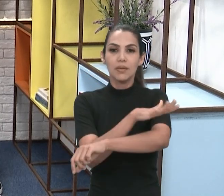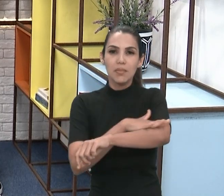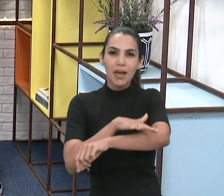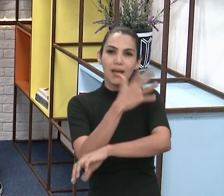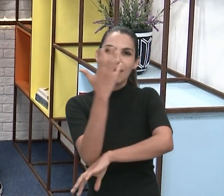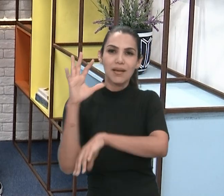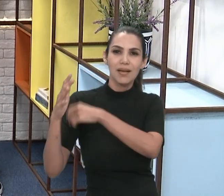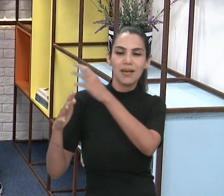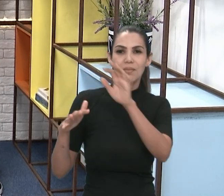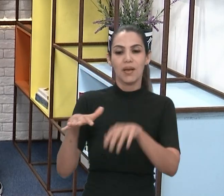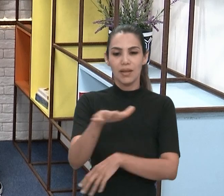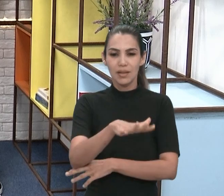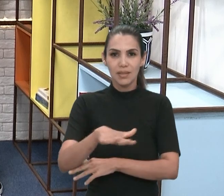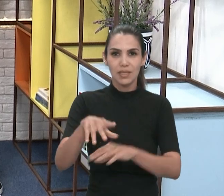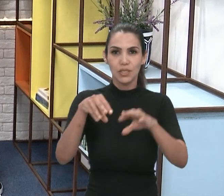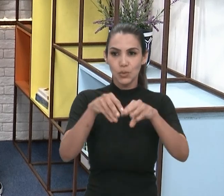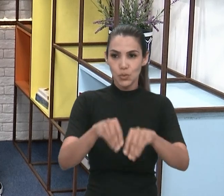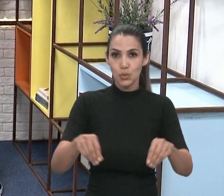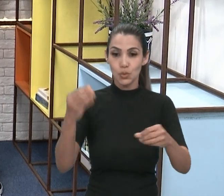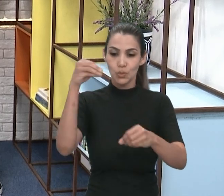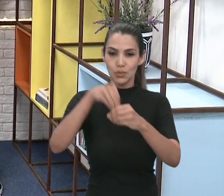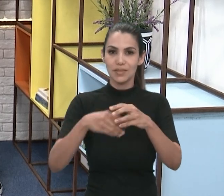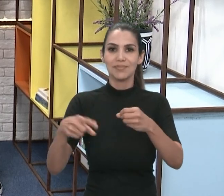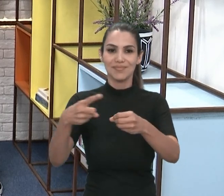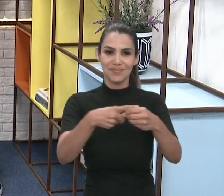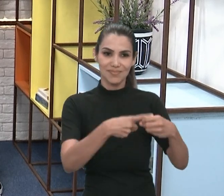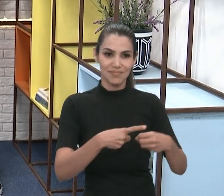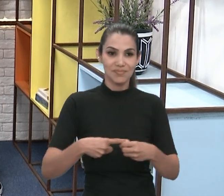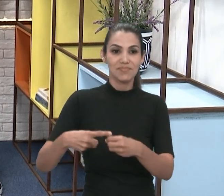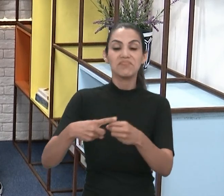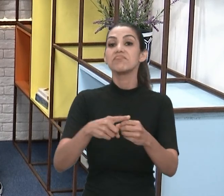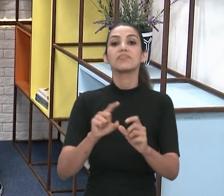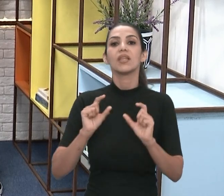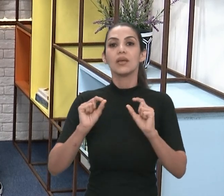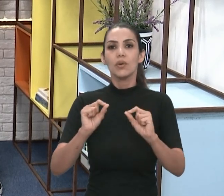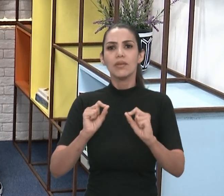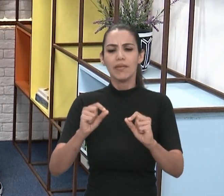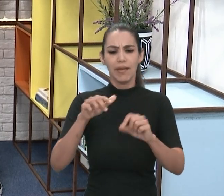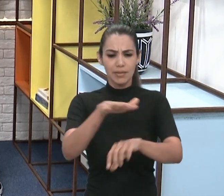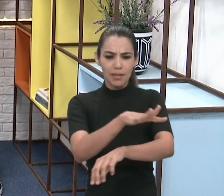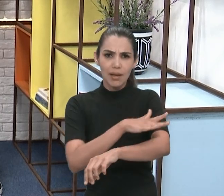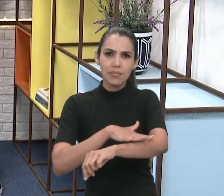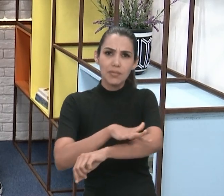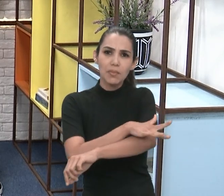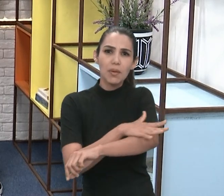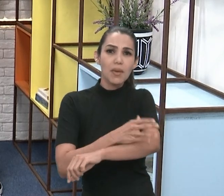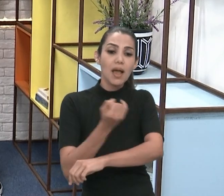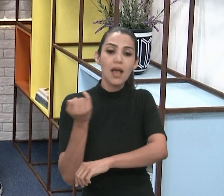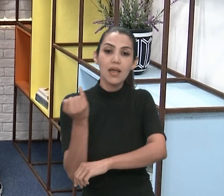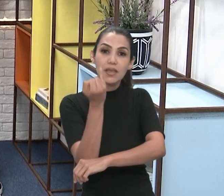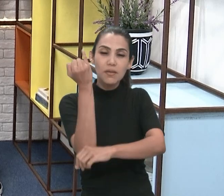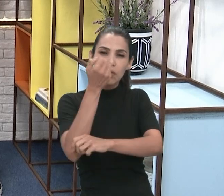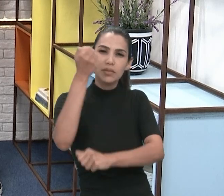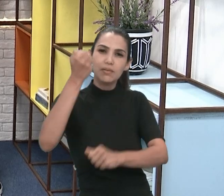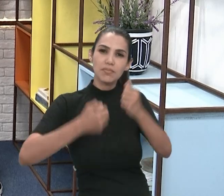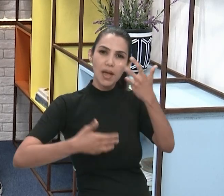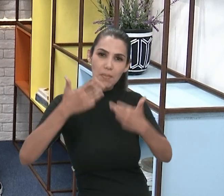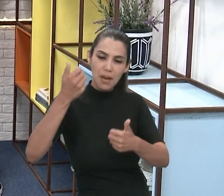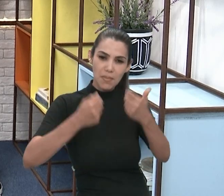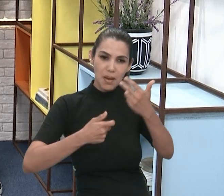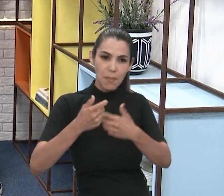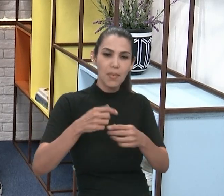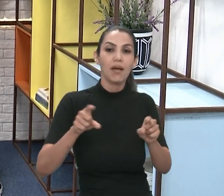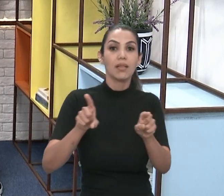um reduto de solos na cidade. A ideia é falar sobre a importância desses locais para além do ambiente de